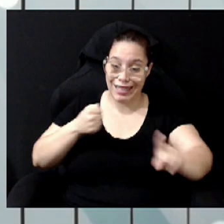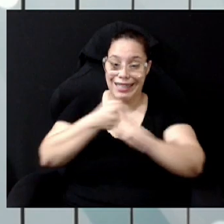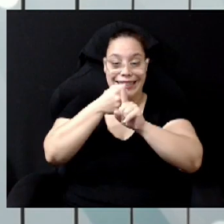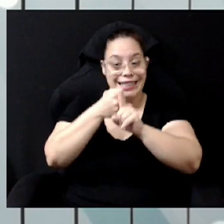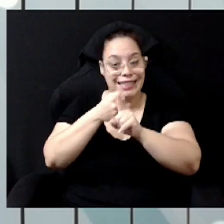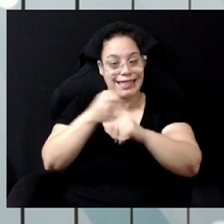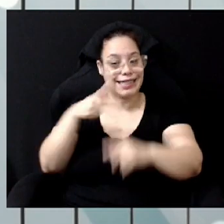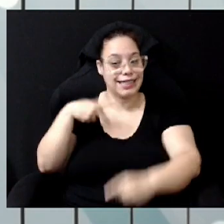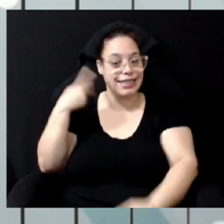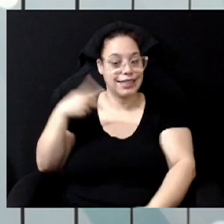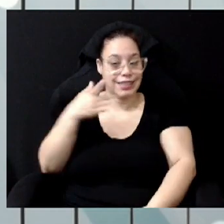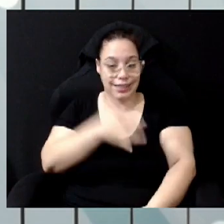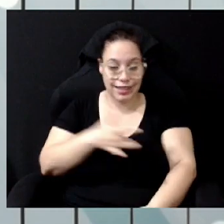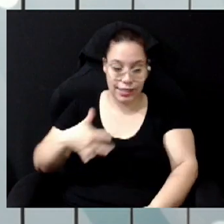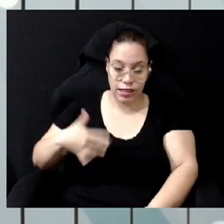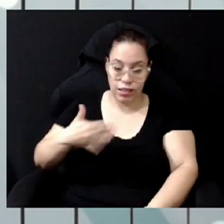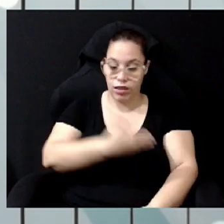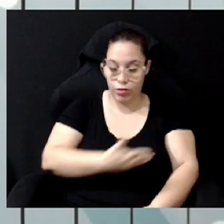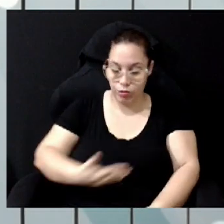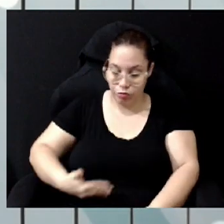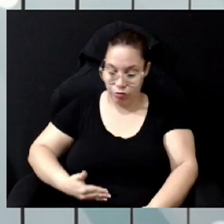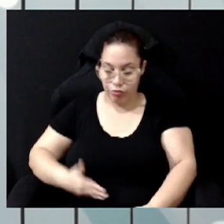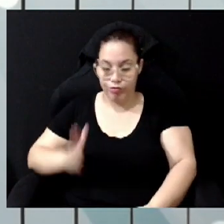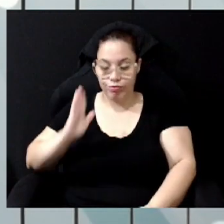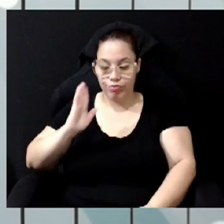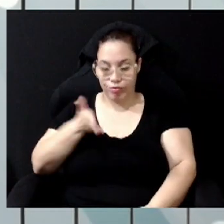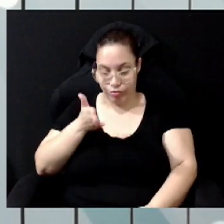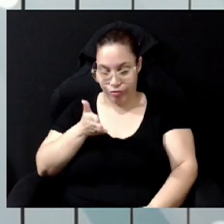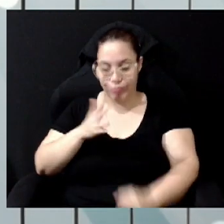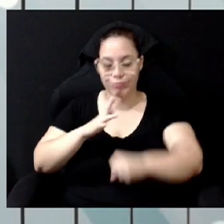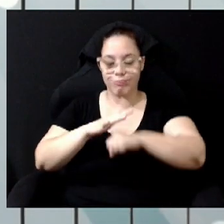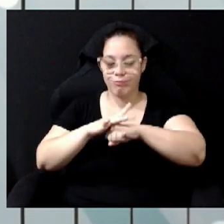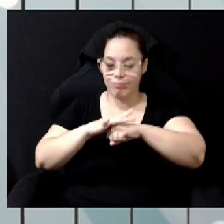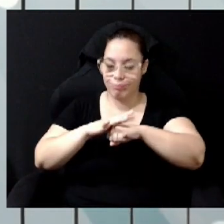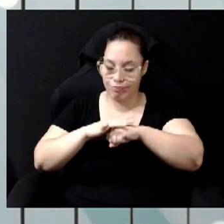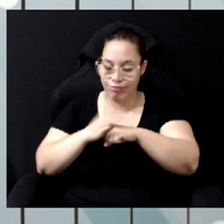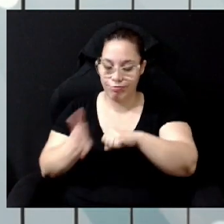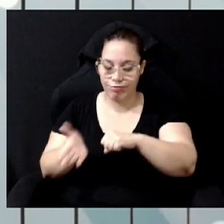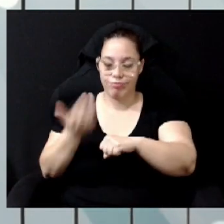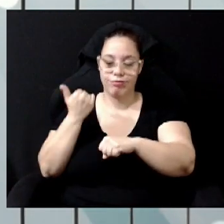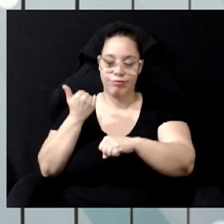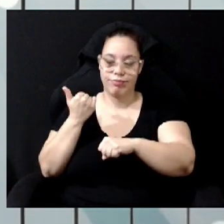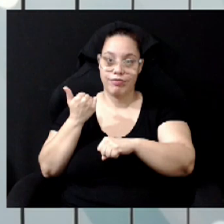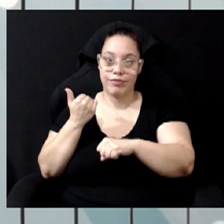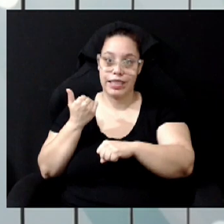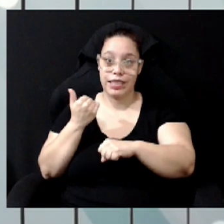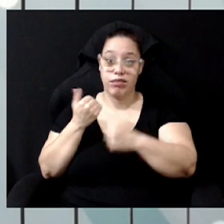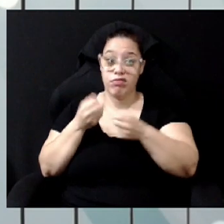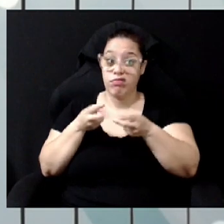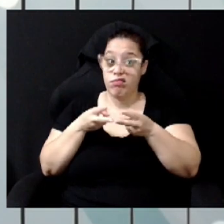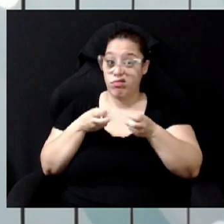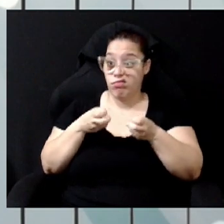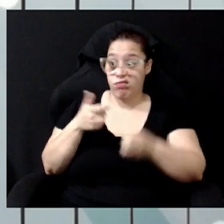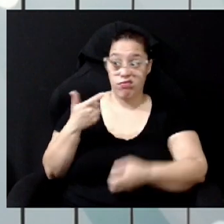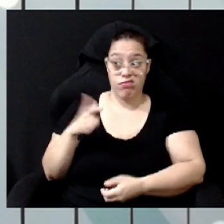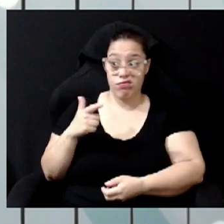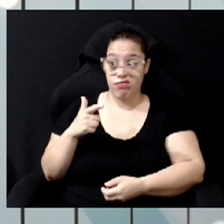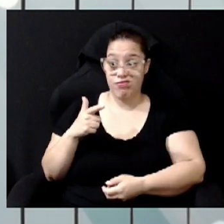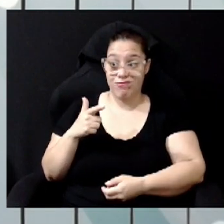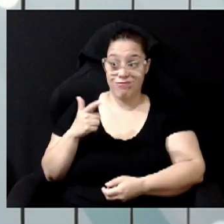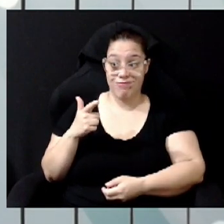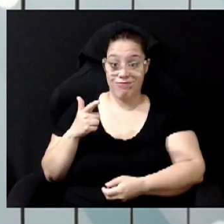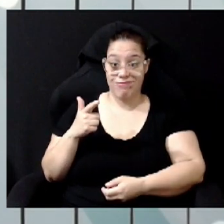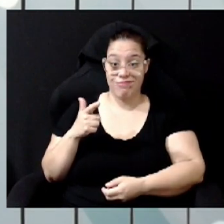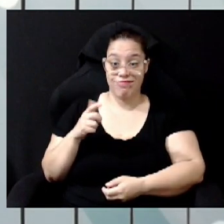de saúde pública, já que muitas doenças, antes despercebidas, passam a se tornar